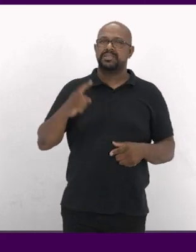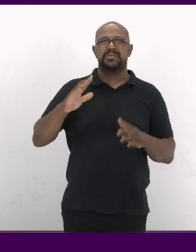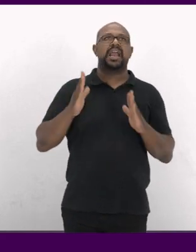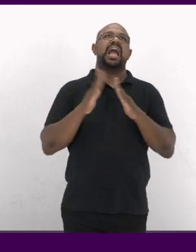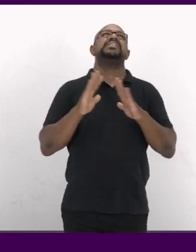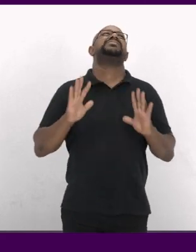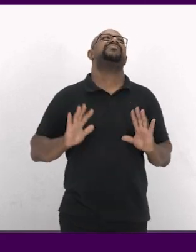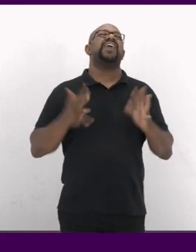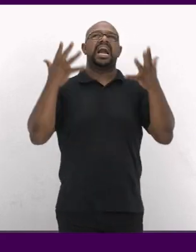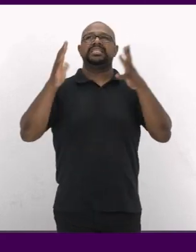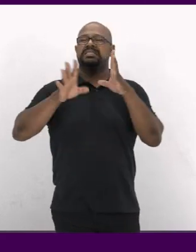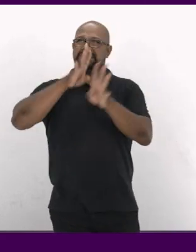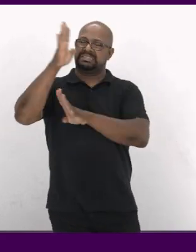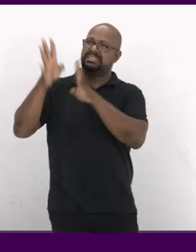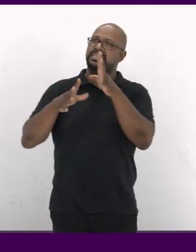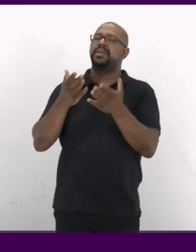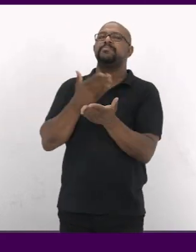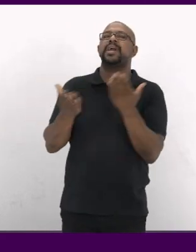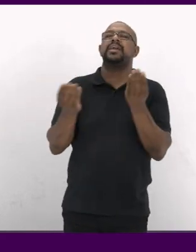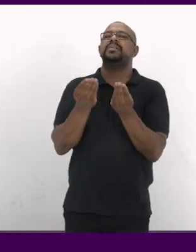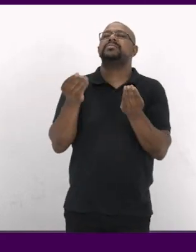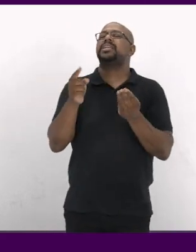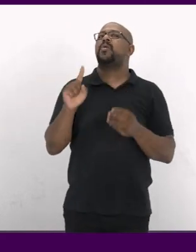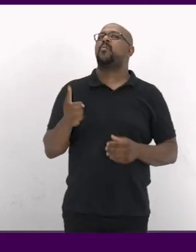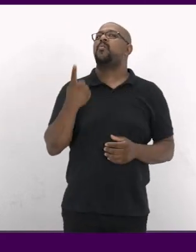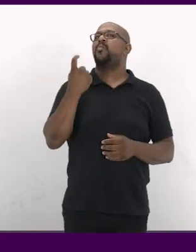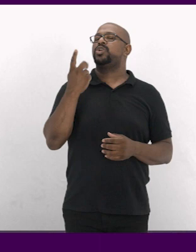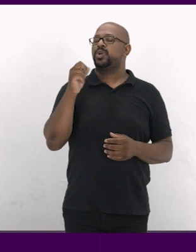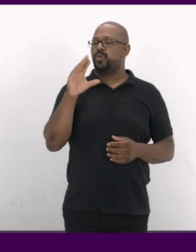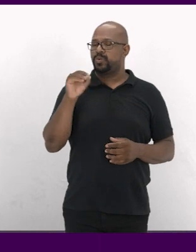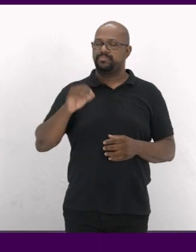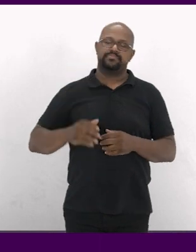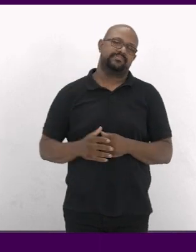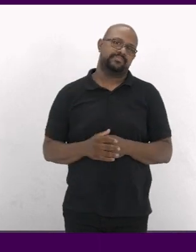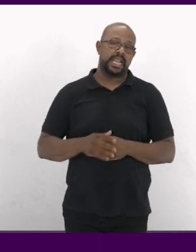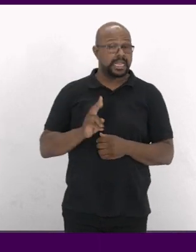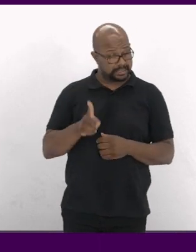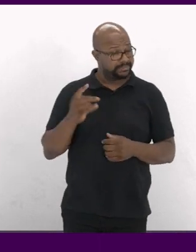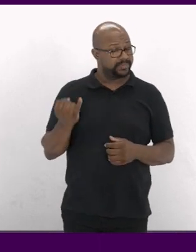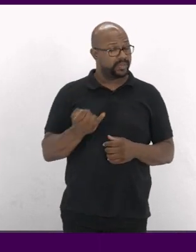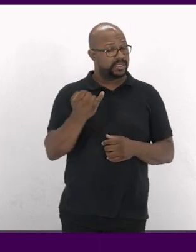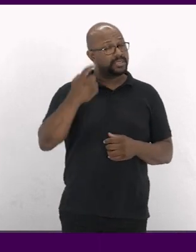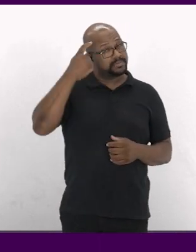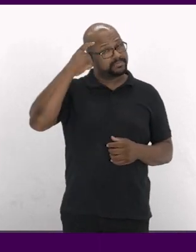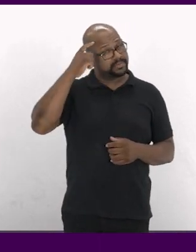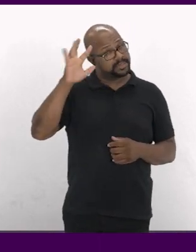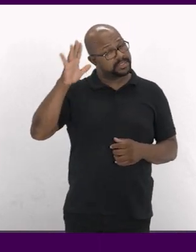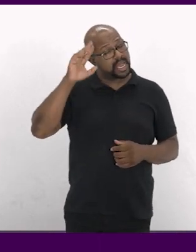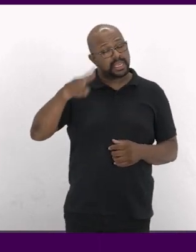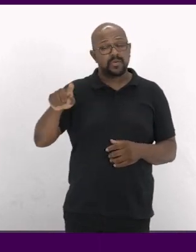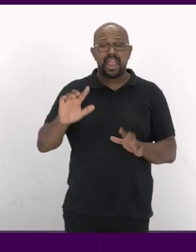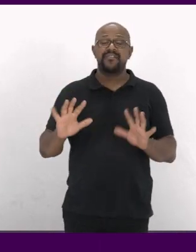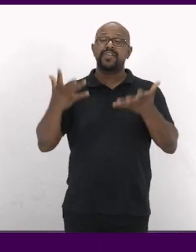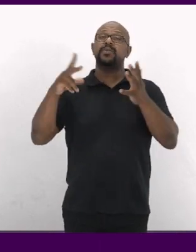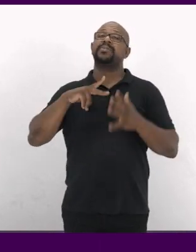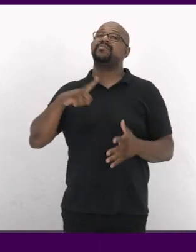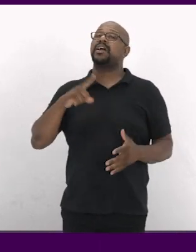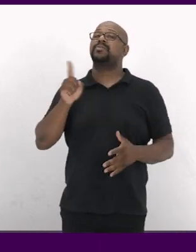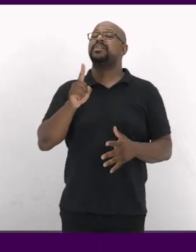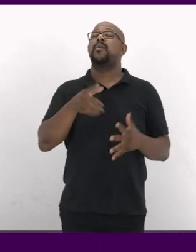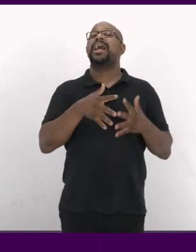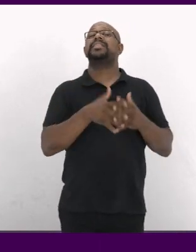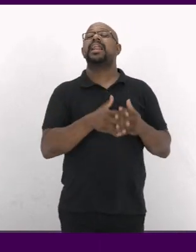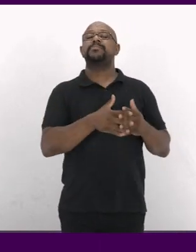mais uma casa de festas e perca o atrativo de ser único. É sempre importante considerar que o evento privado